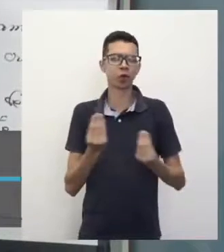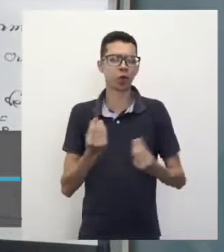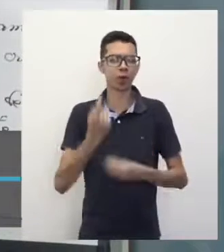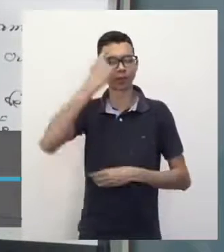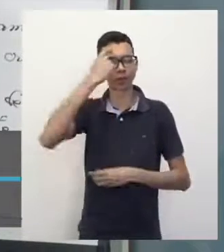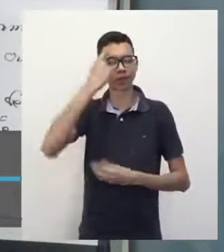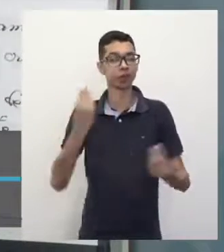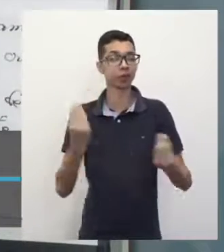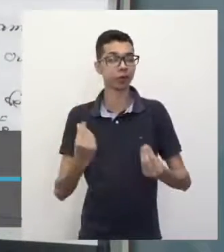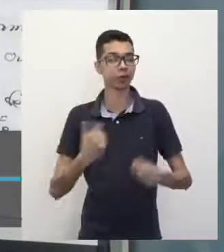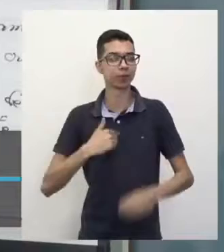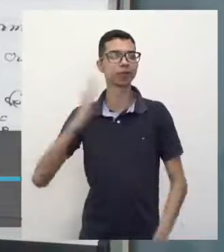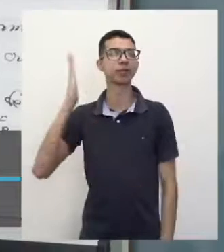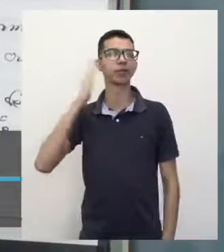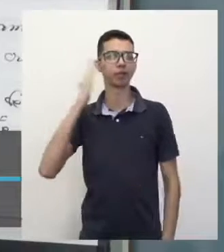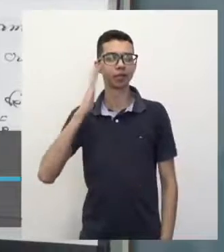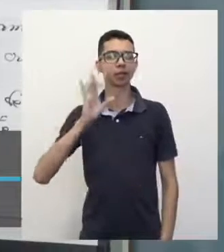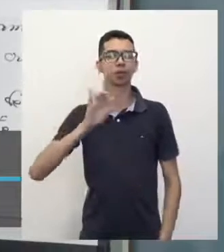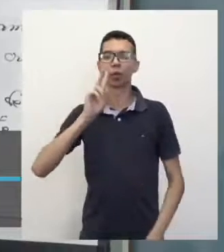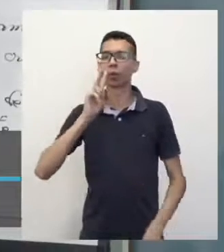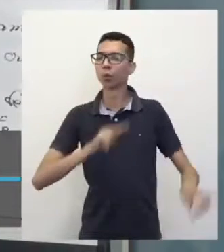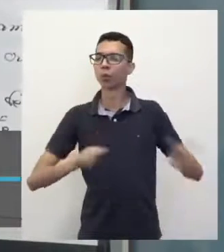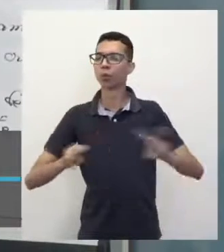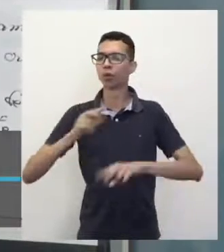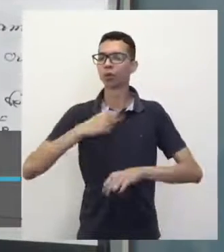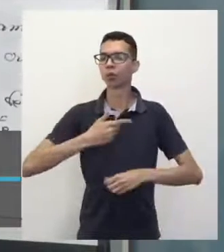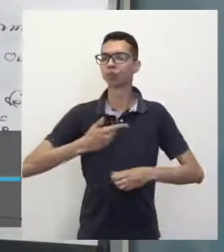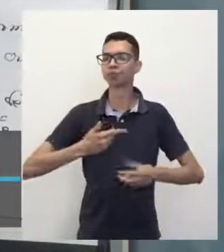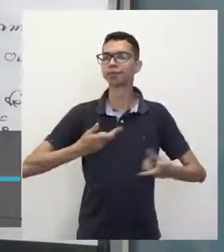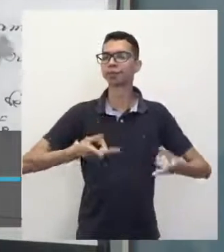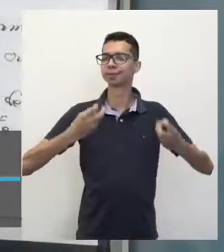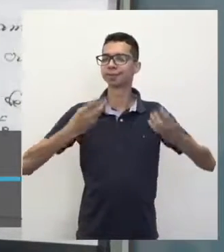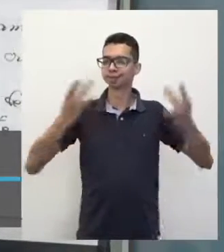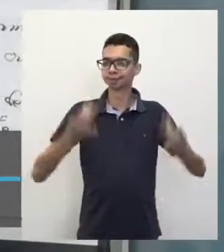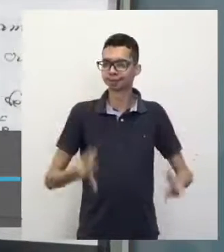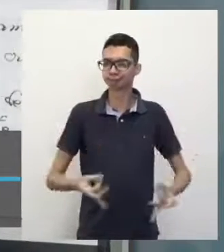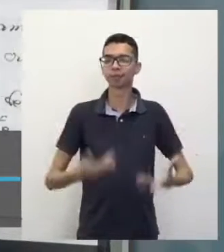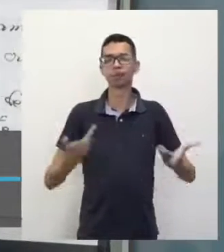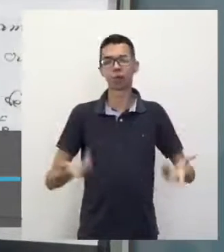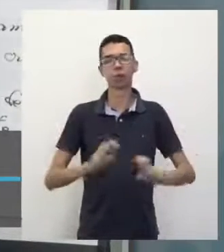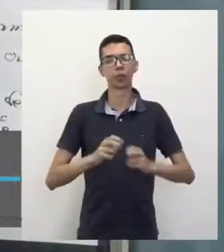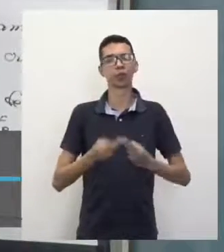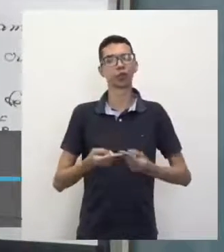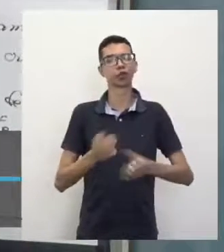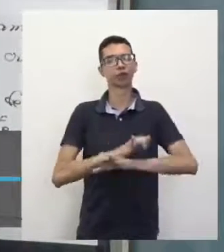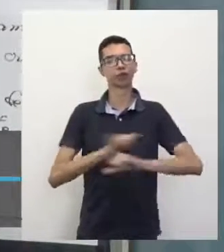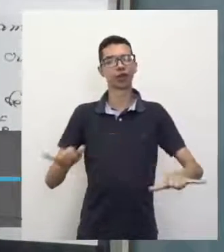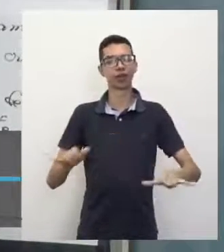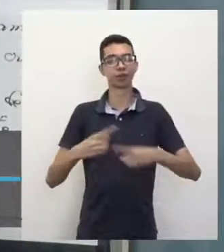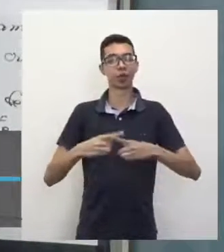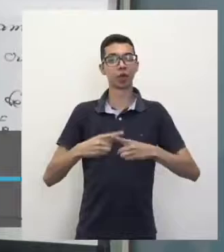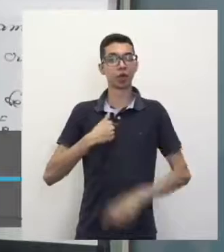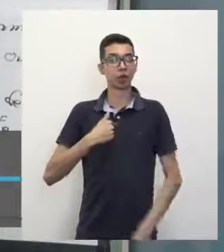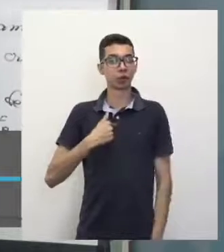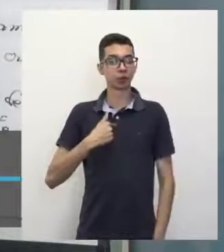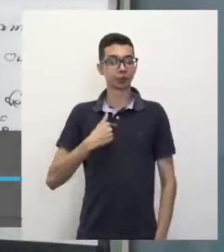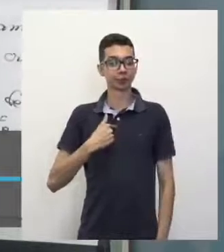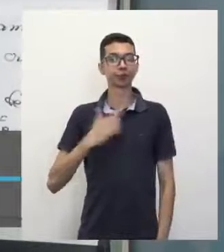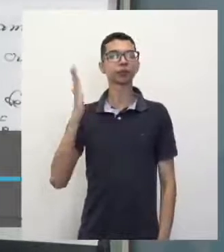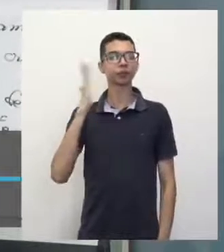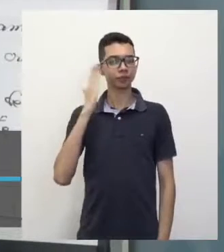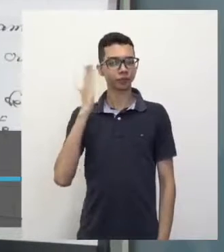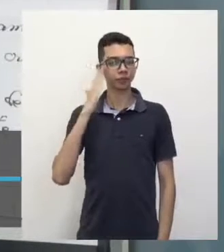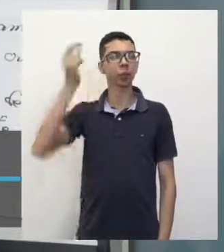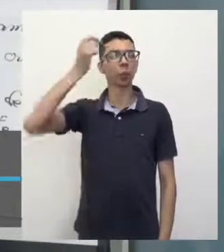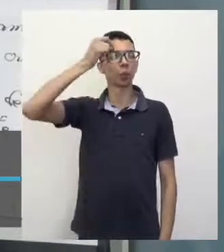pensavam, né? Só de observar. Então, é isso que a gente chama de dimensão cultural. É quando eu faço um recorte da cultura